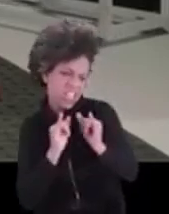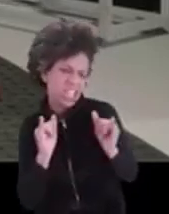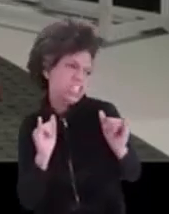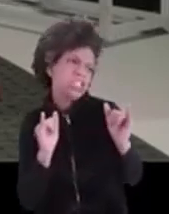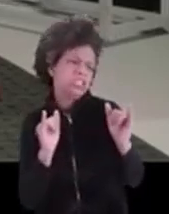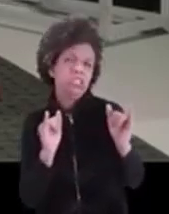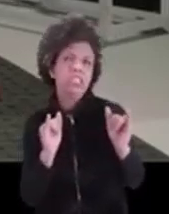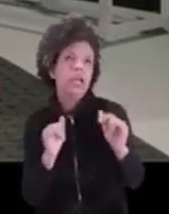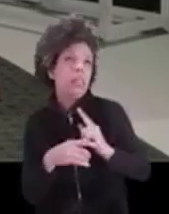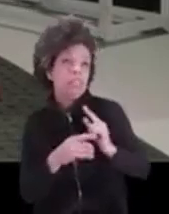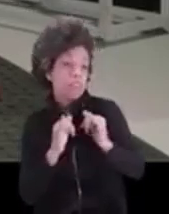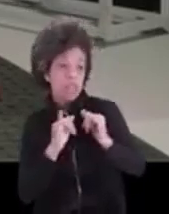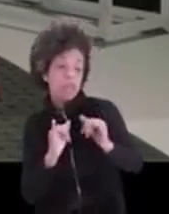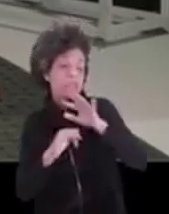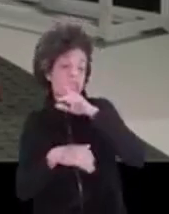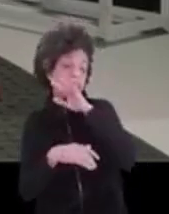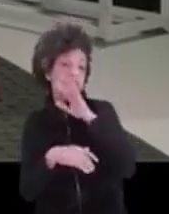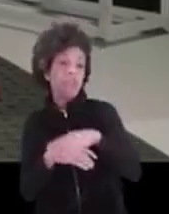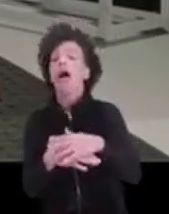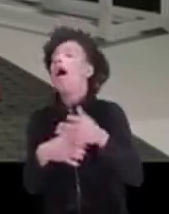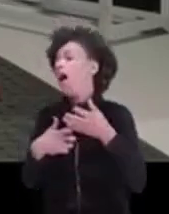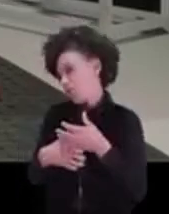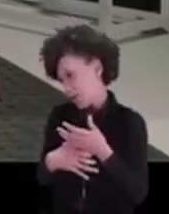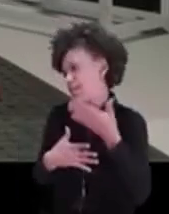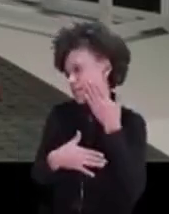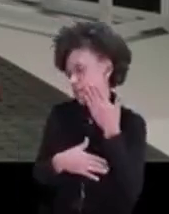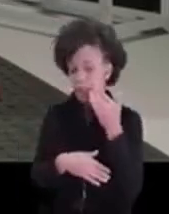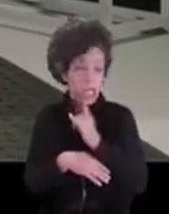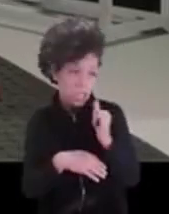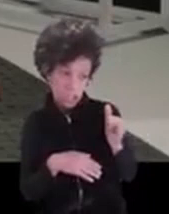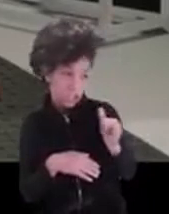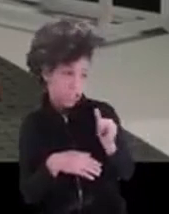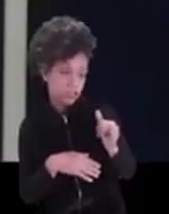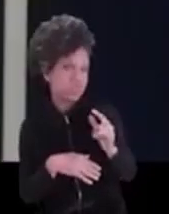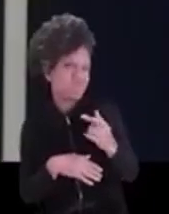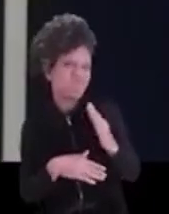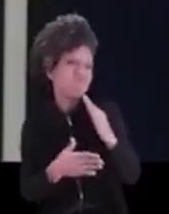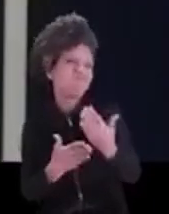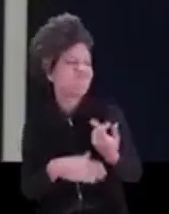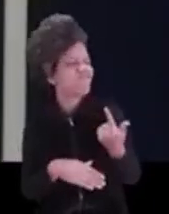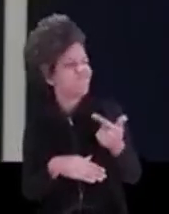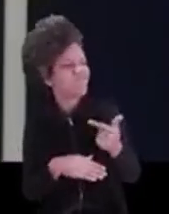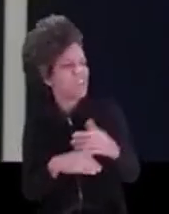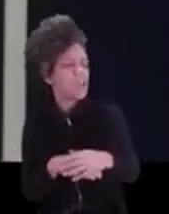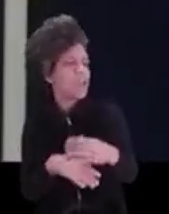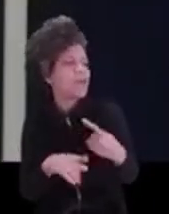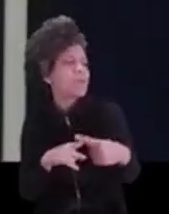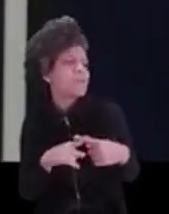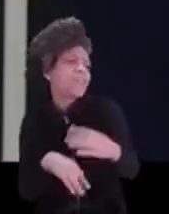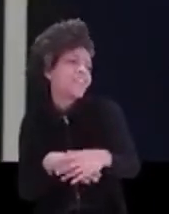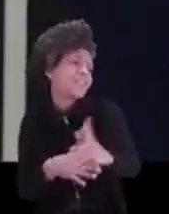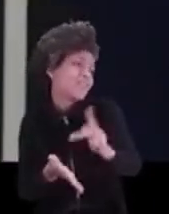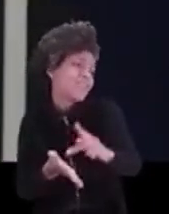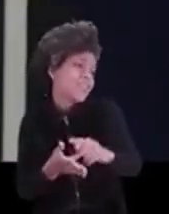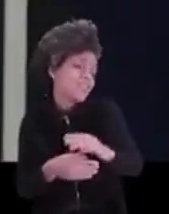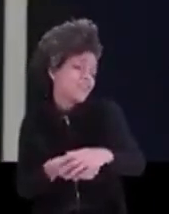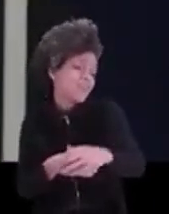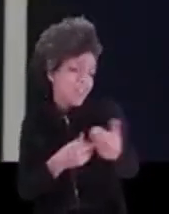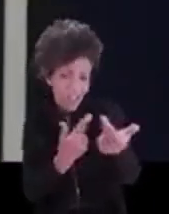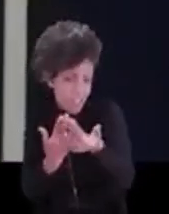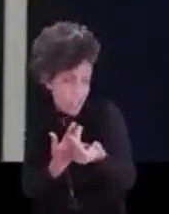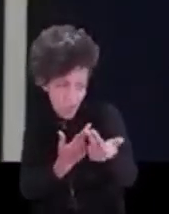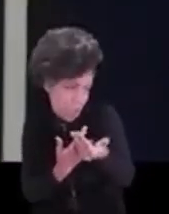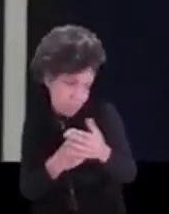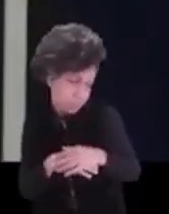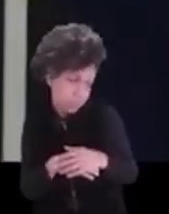energia né é raça tem uma energia ruim que eu queria saber não cara eu não acredito nisso não não tem né porque ela lembrava só mesma